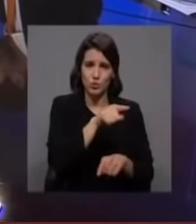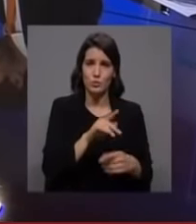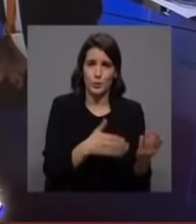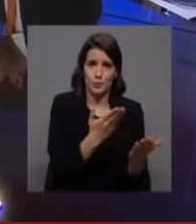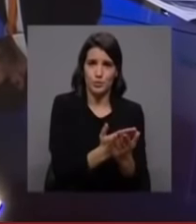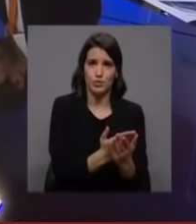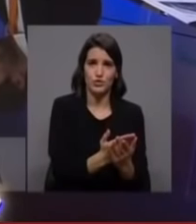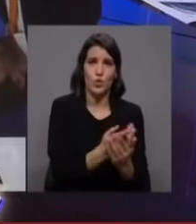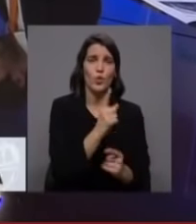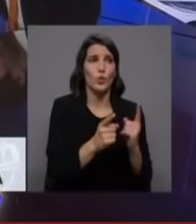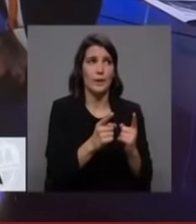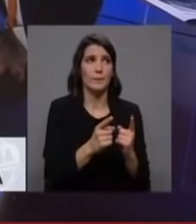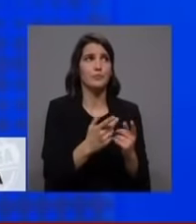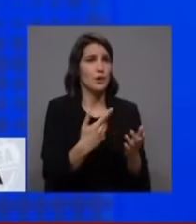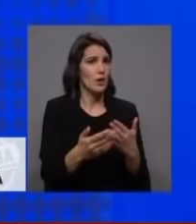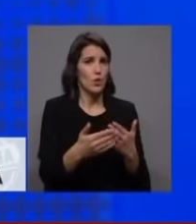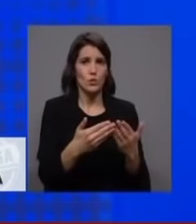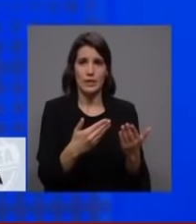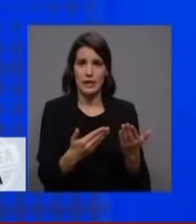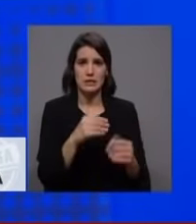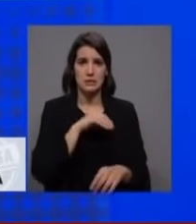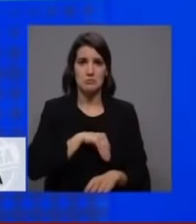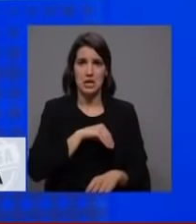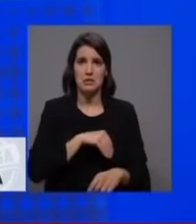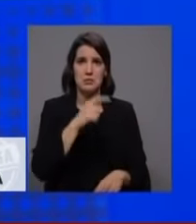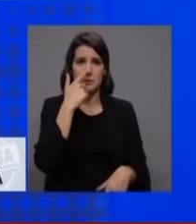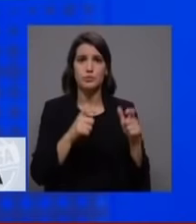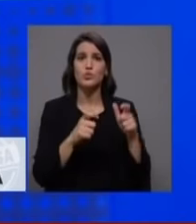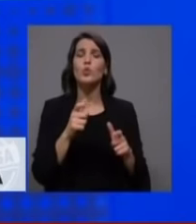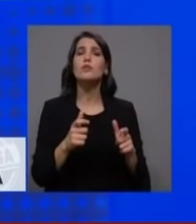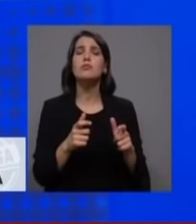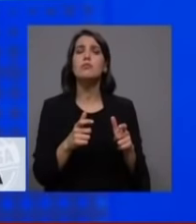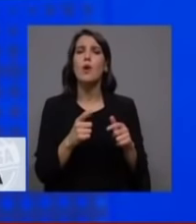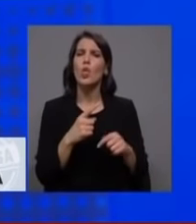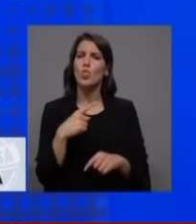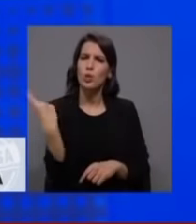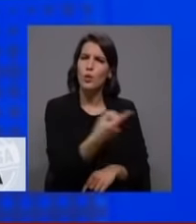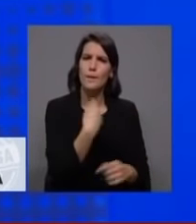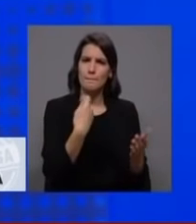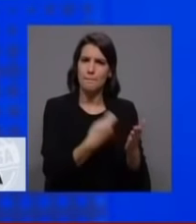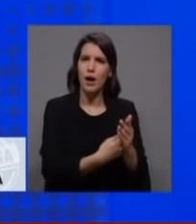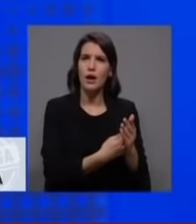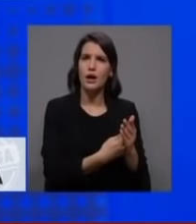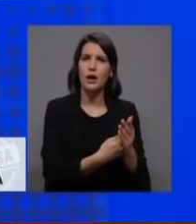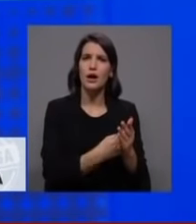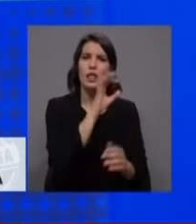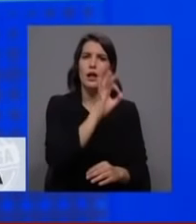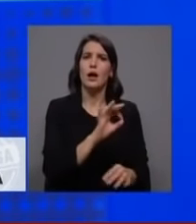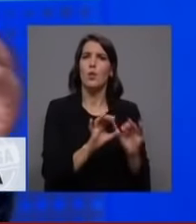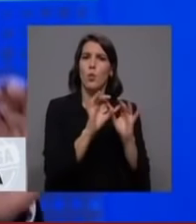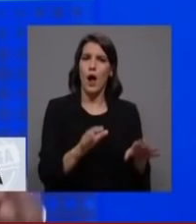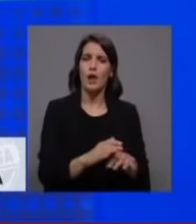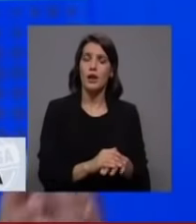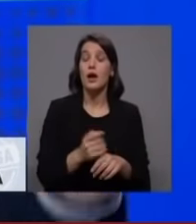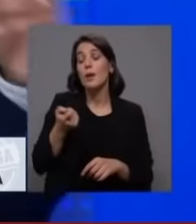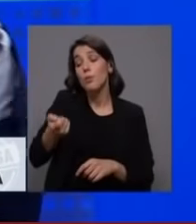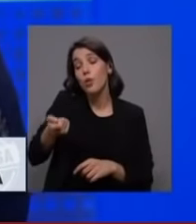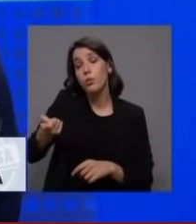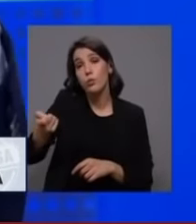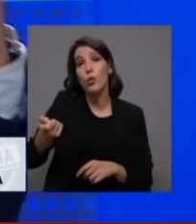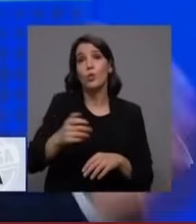assim independentemente do rendimento das pessoas todos paguem pela mesma taxa tendencialmente ou